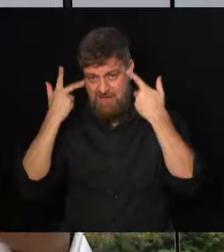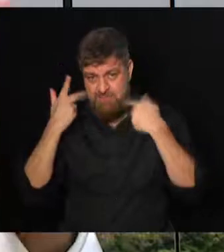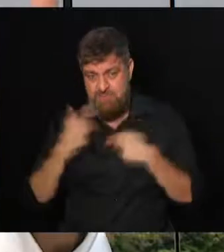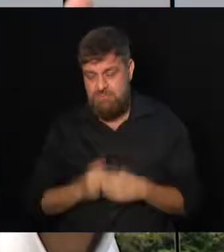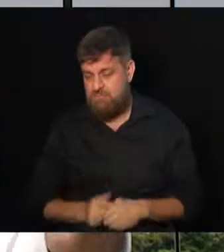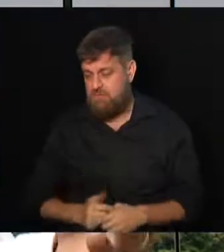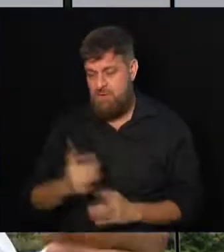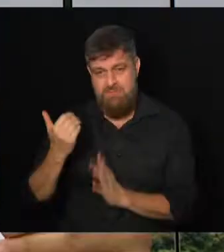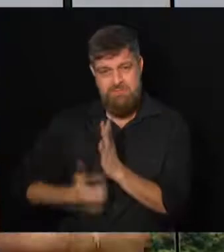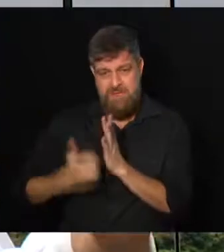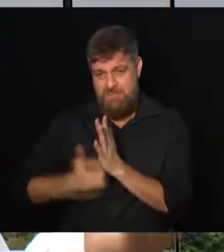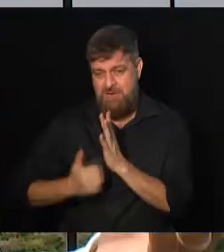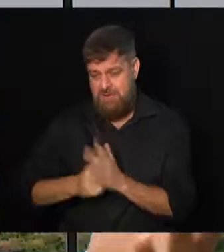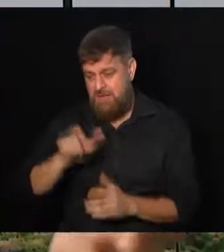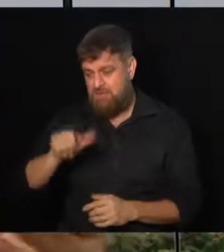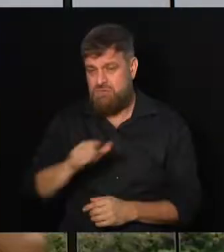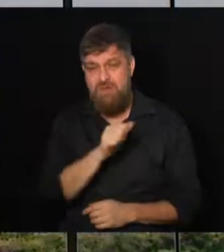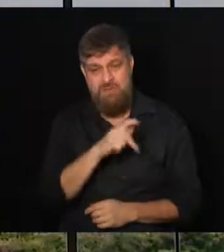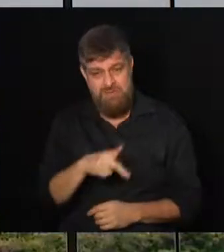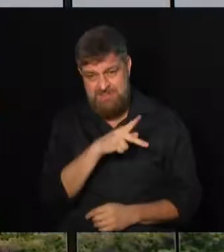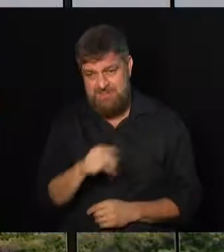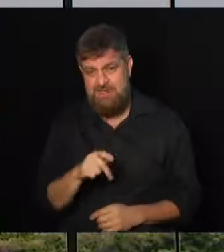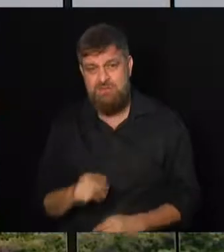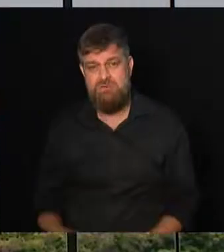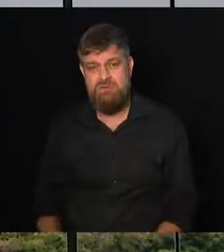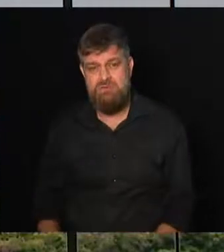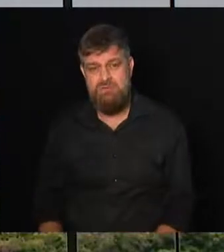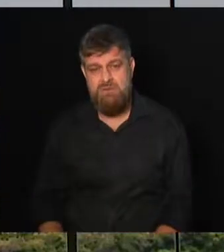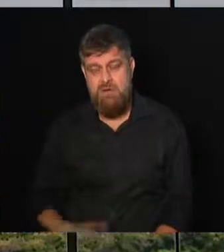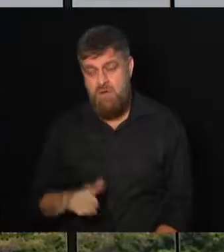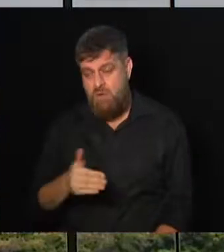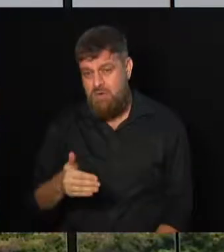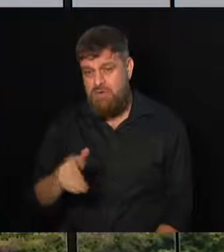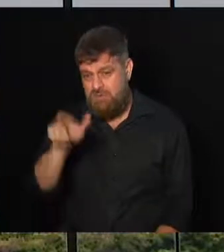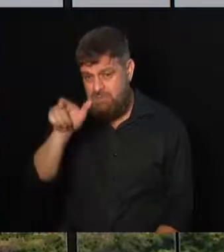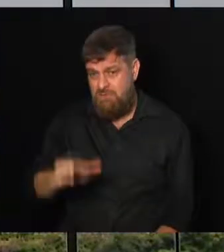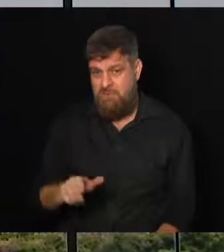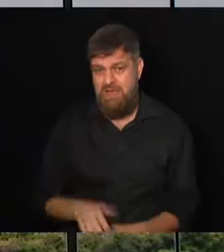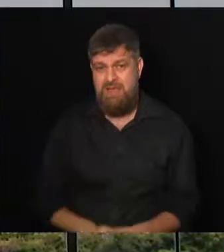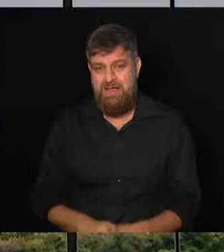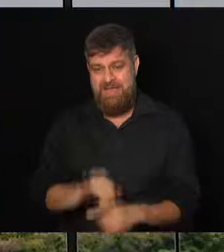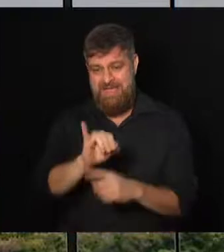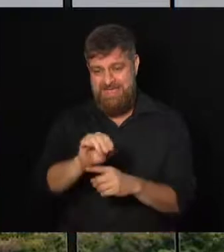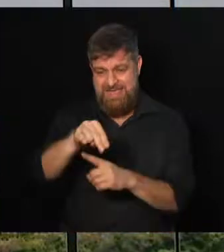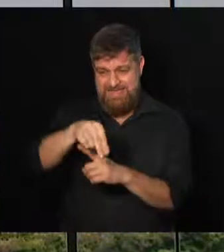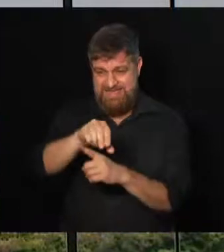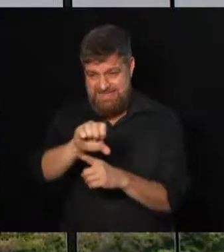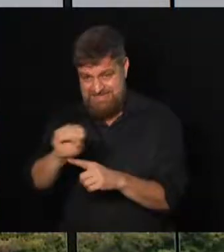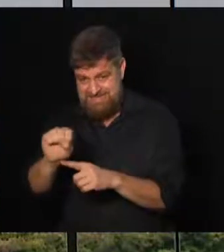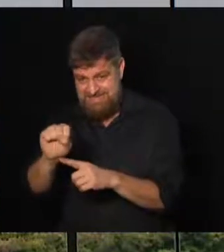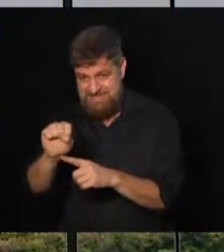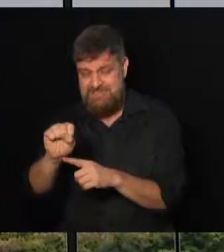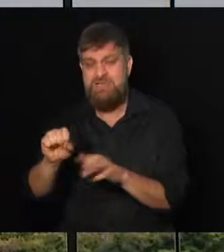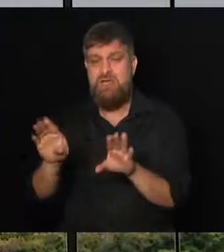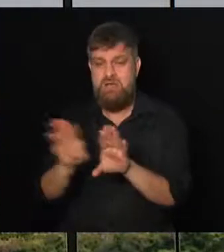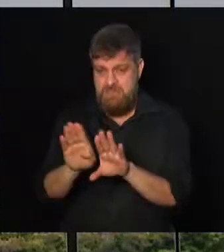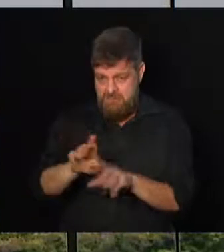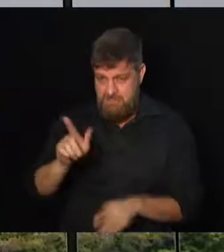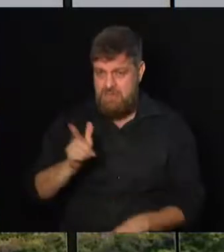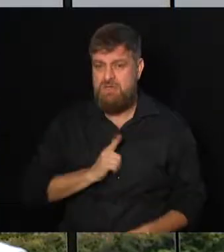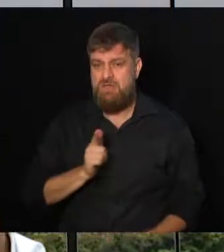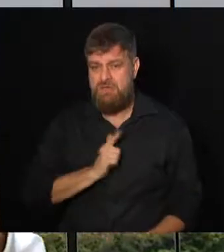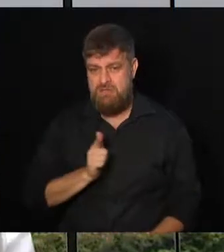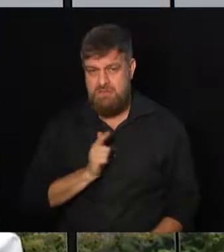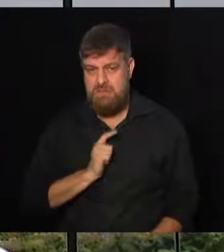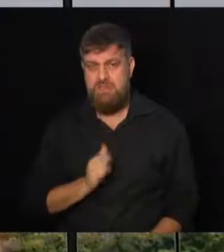parte quando ele é aposentado, ele não é descontado, né? Quanto à Previdência Social, ele também tem a